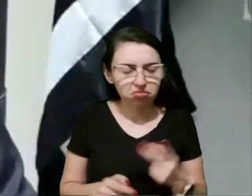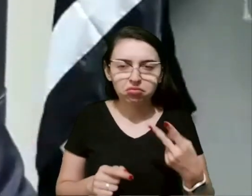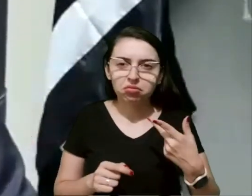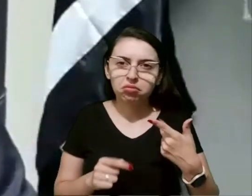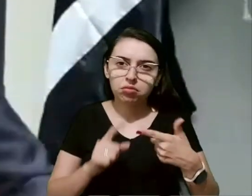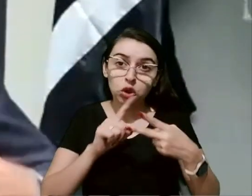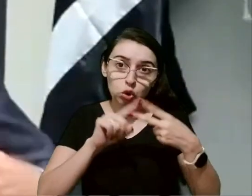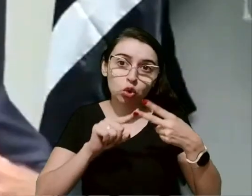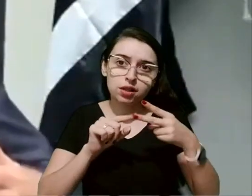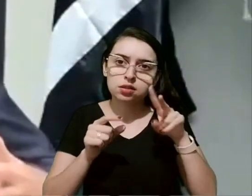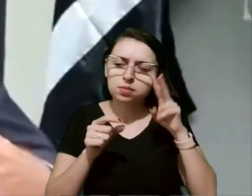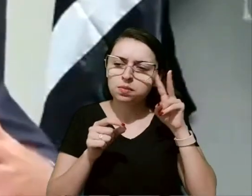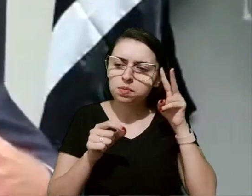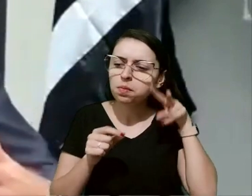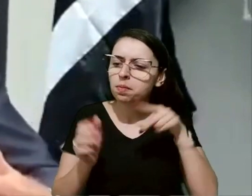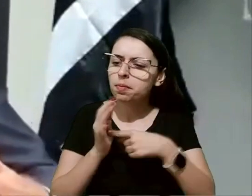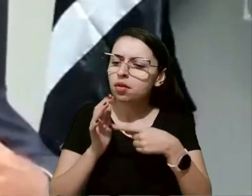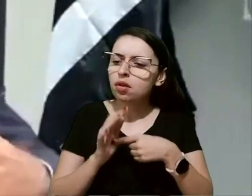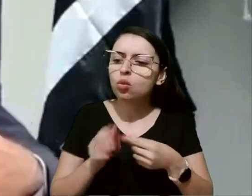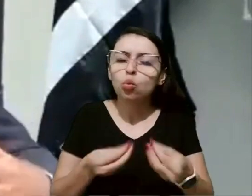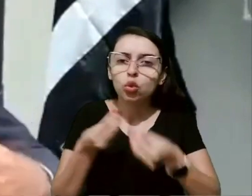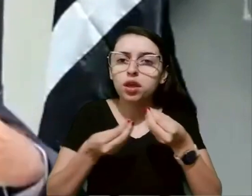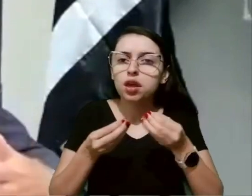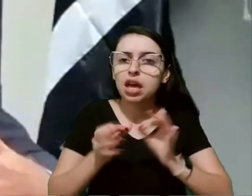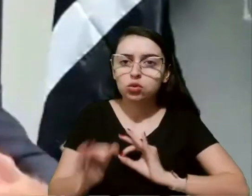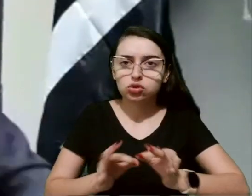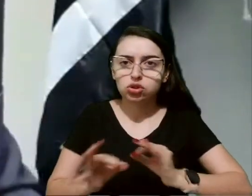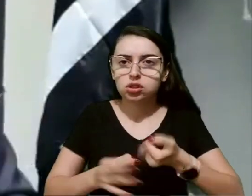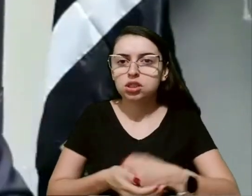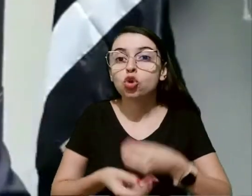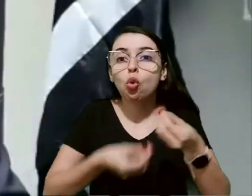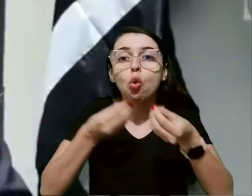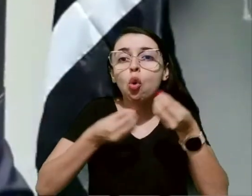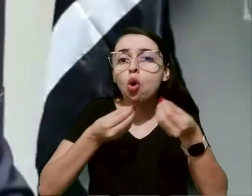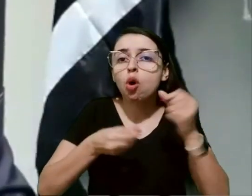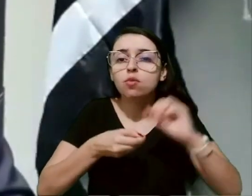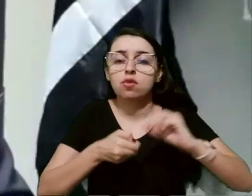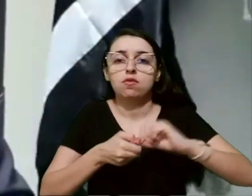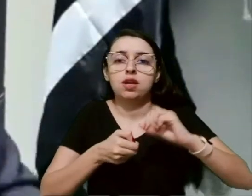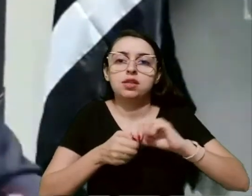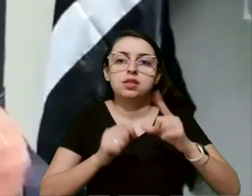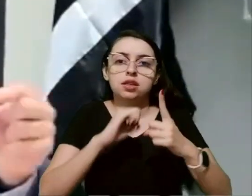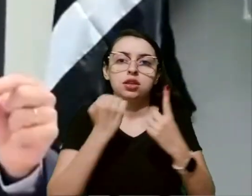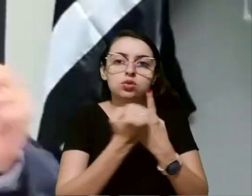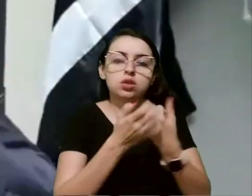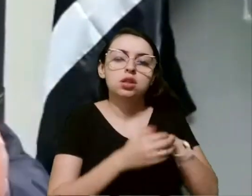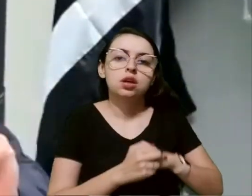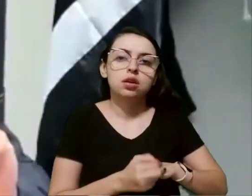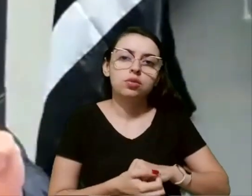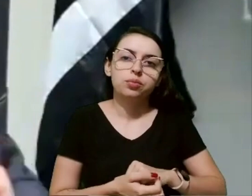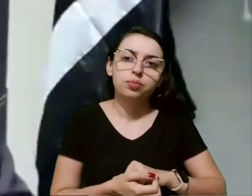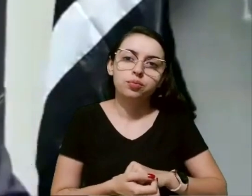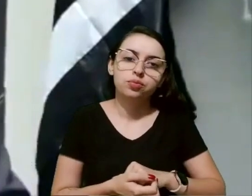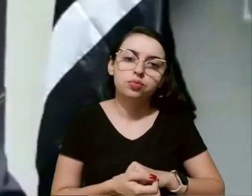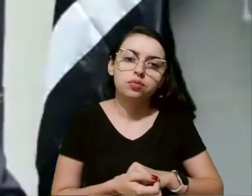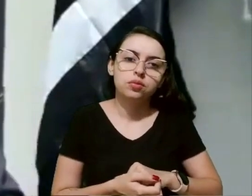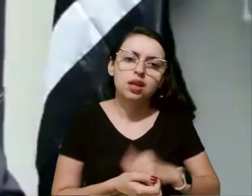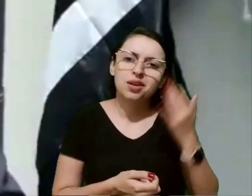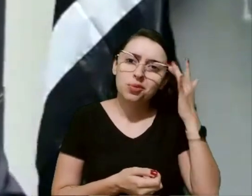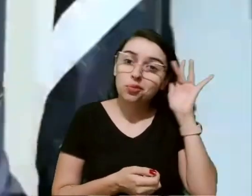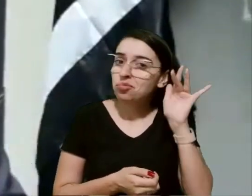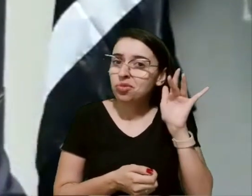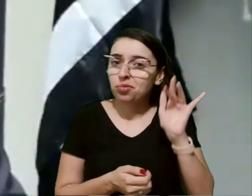ângulos diferentes e ainda sobre o que é o judiciário, como ele funciona na sociedade e como o papel dele é mal